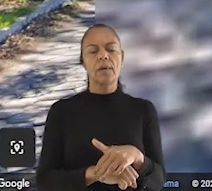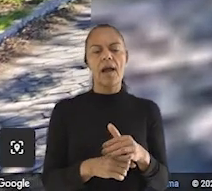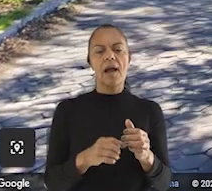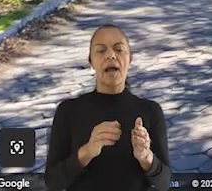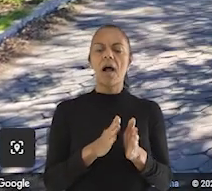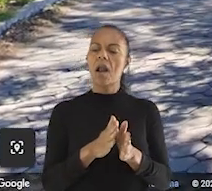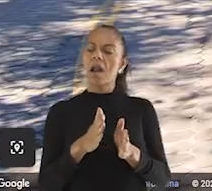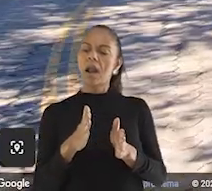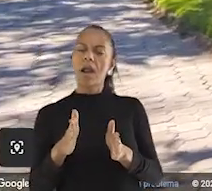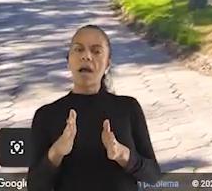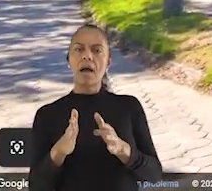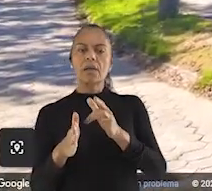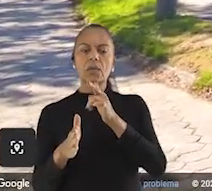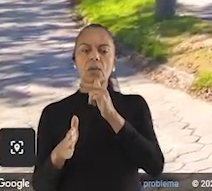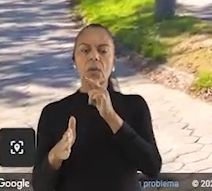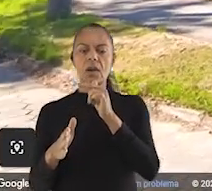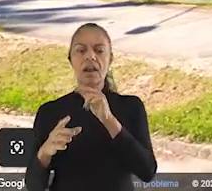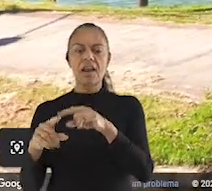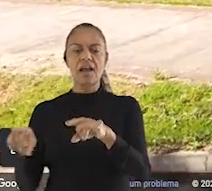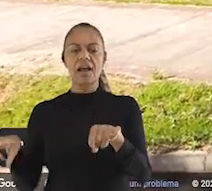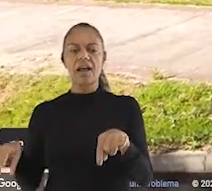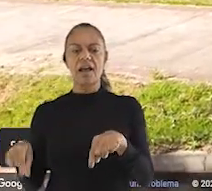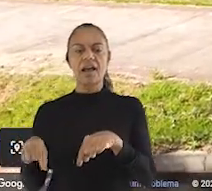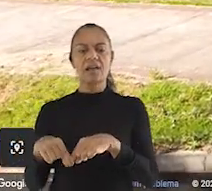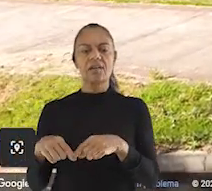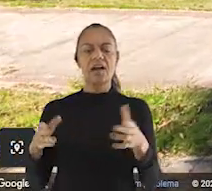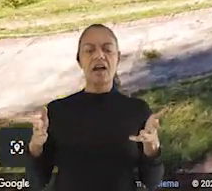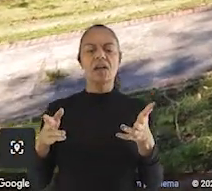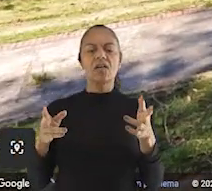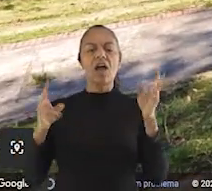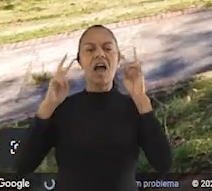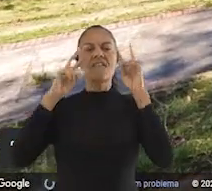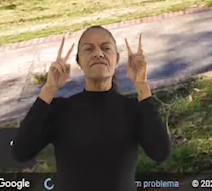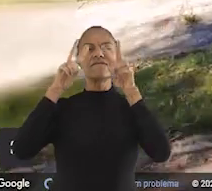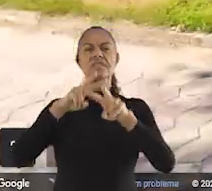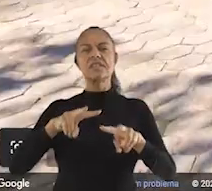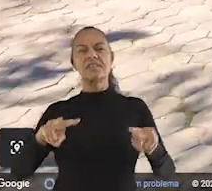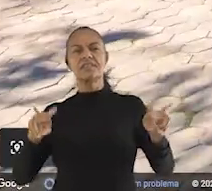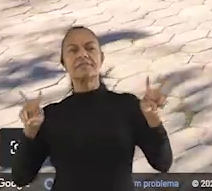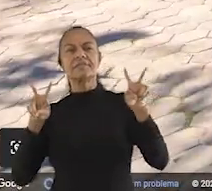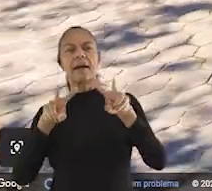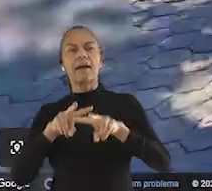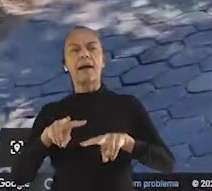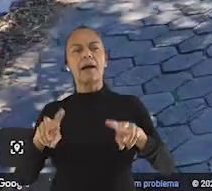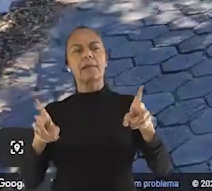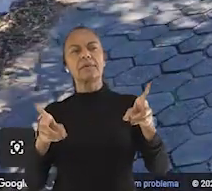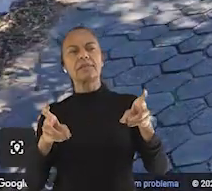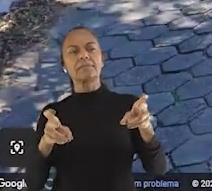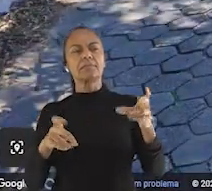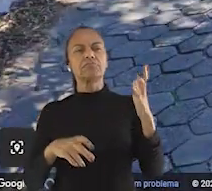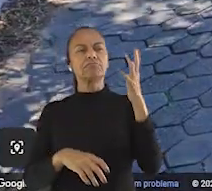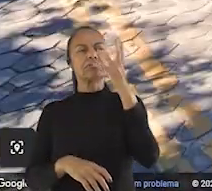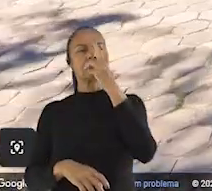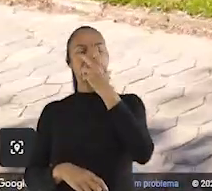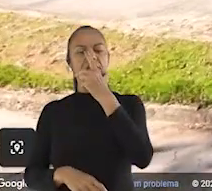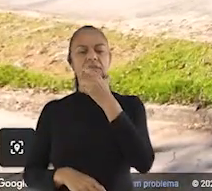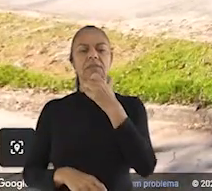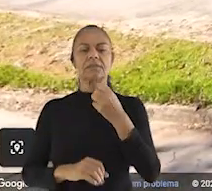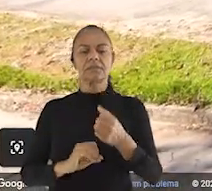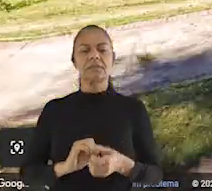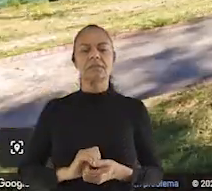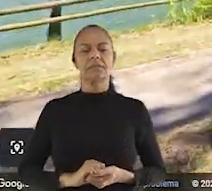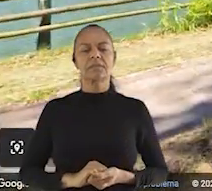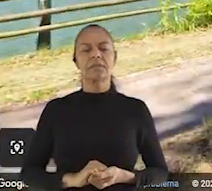é ao lado do lago e com isso nós conseguimos ter a vista de como é. É um espaço